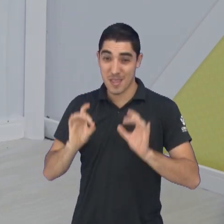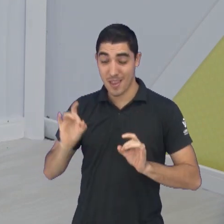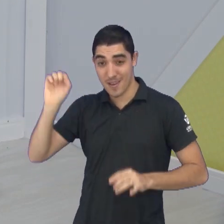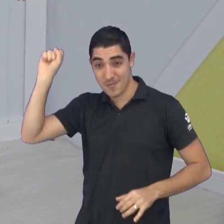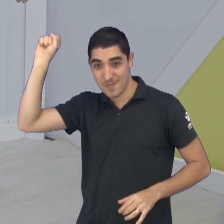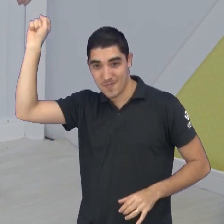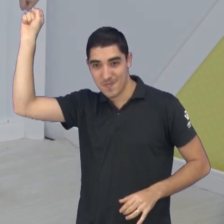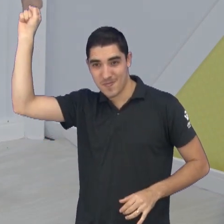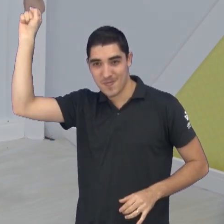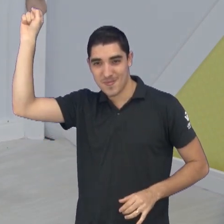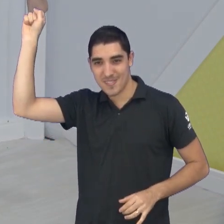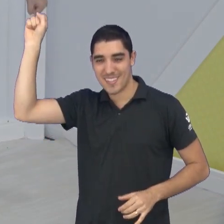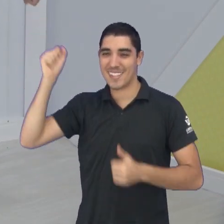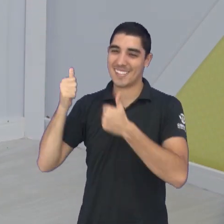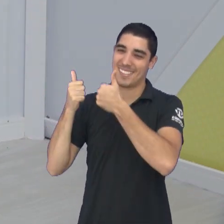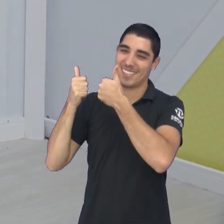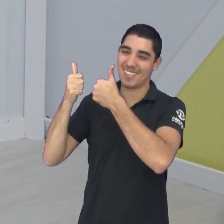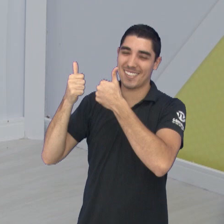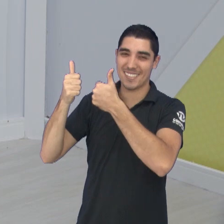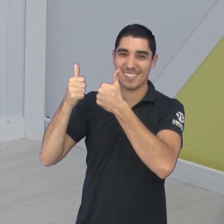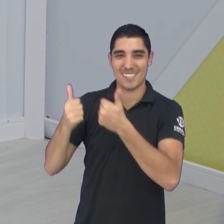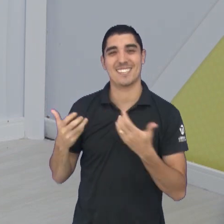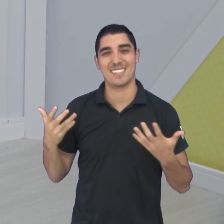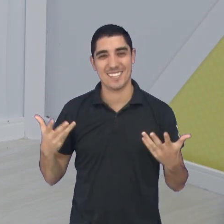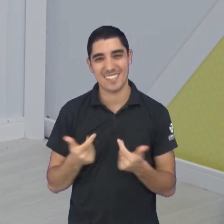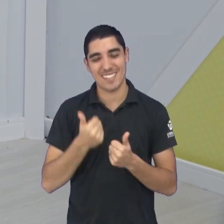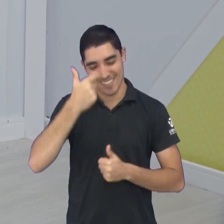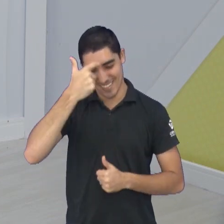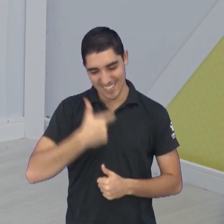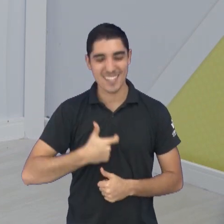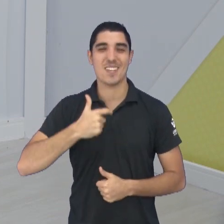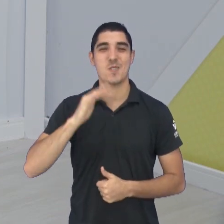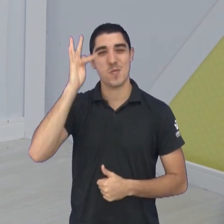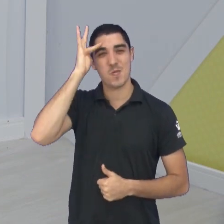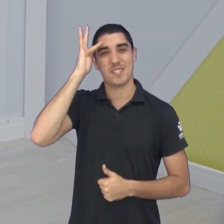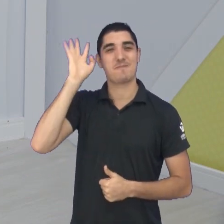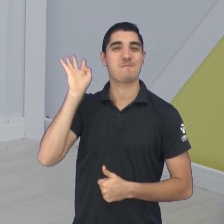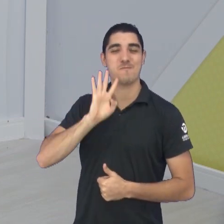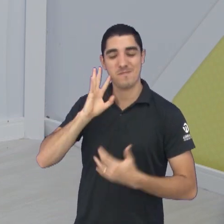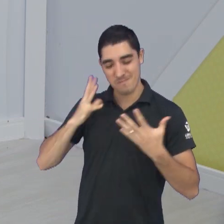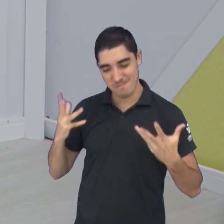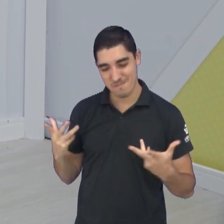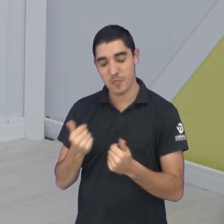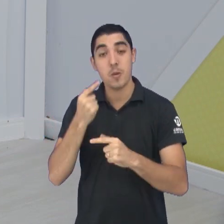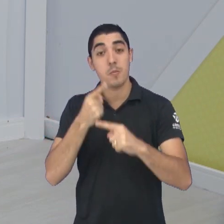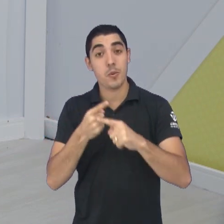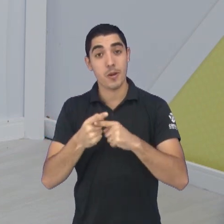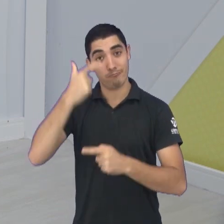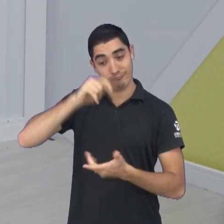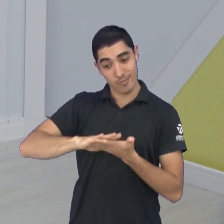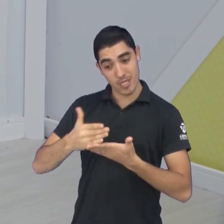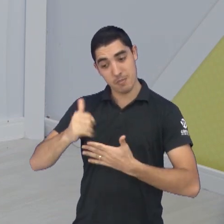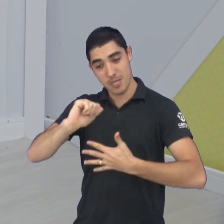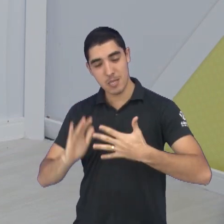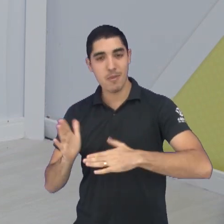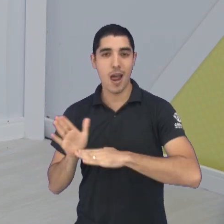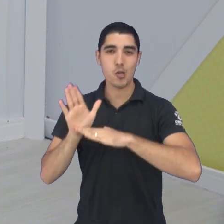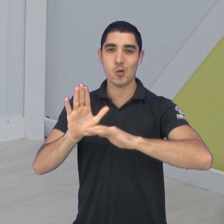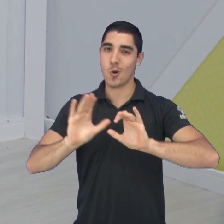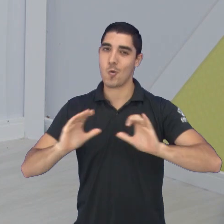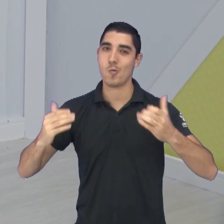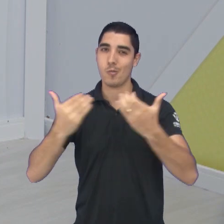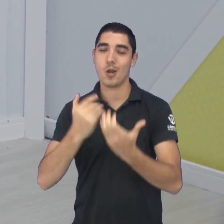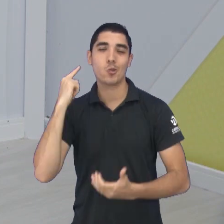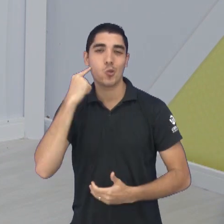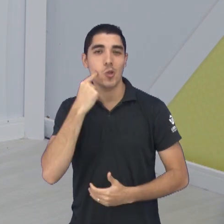Luizão, aquele soquinho maroto. Aê, Luizão, gente da melhor qualidade, o Luizão que sempre leva informação para a comunidade surda que acompanha